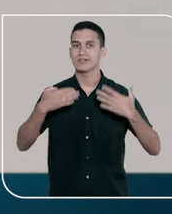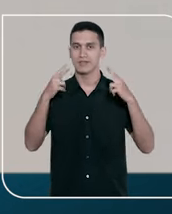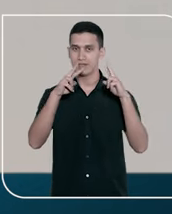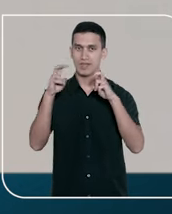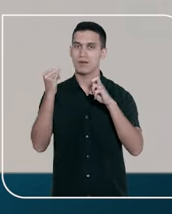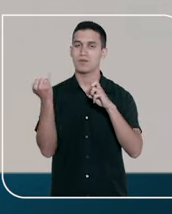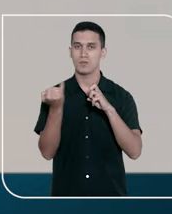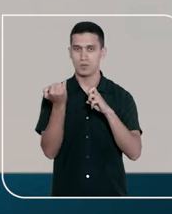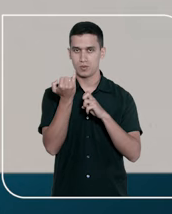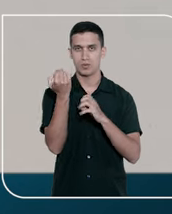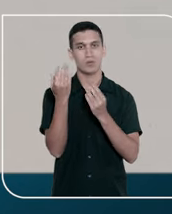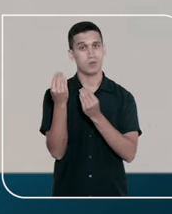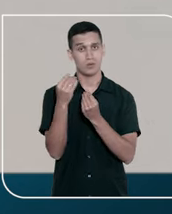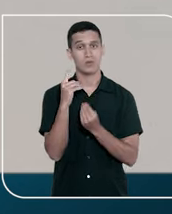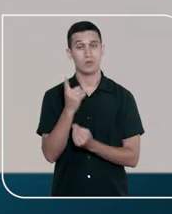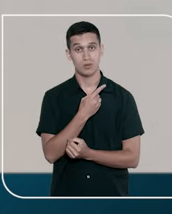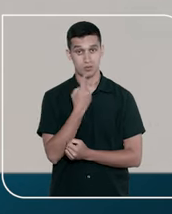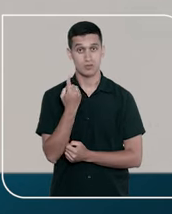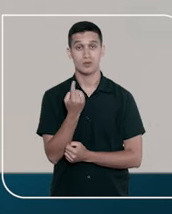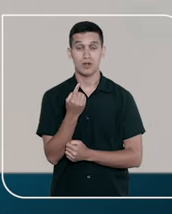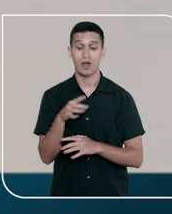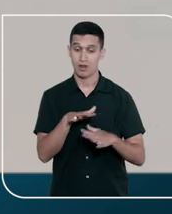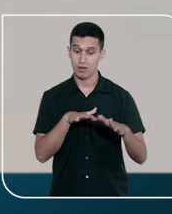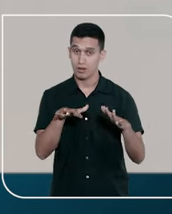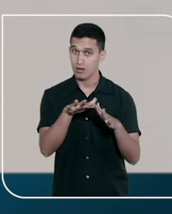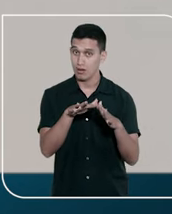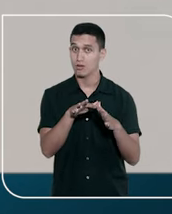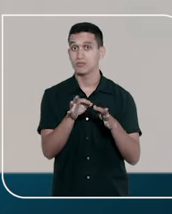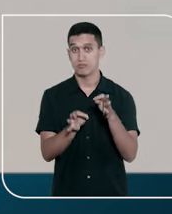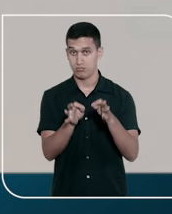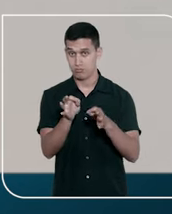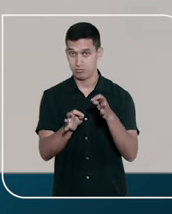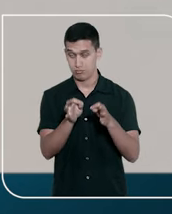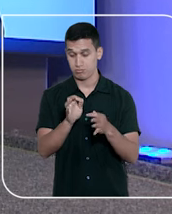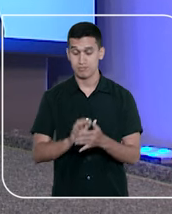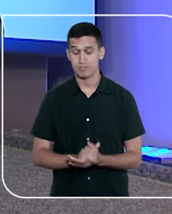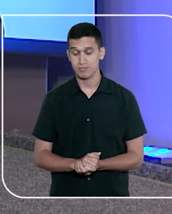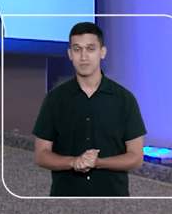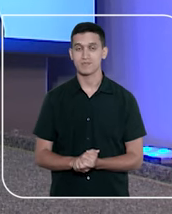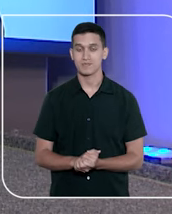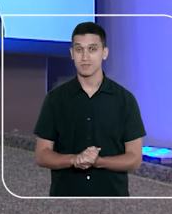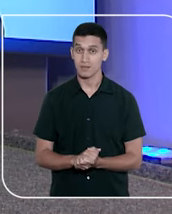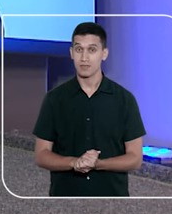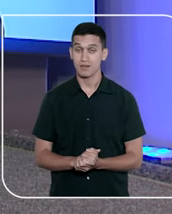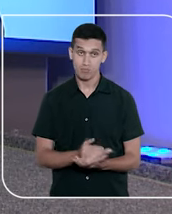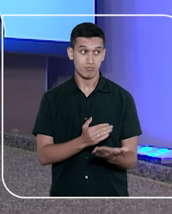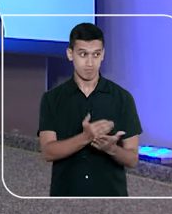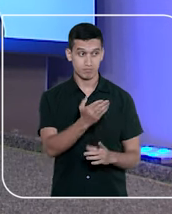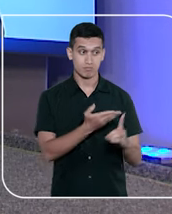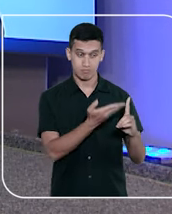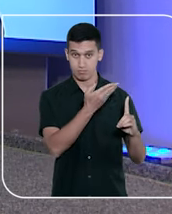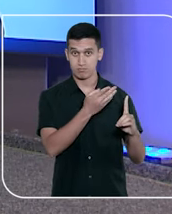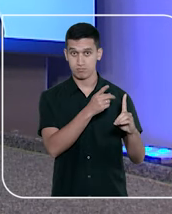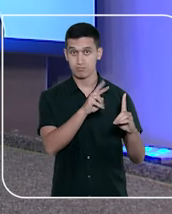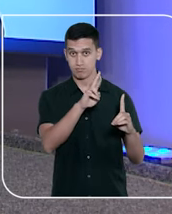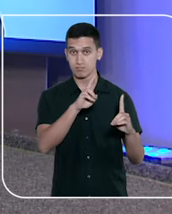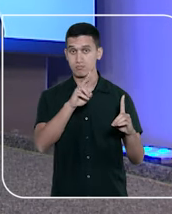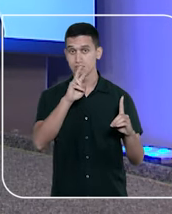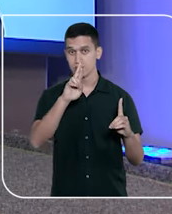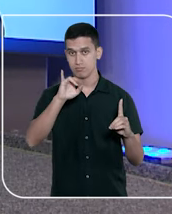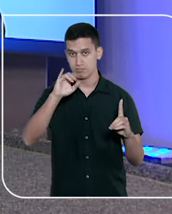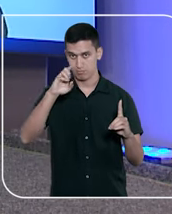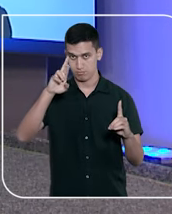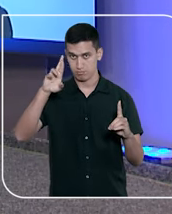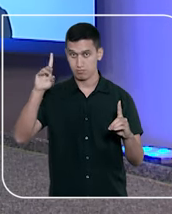relevância no nosso setor no judiciário no geral. Bom, começando com o senhor, doutor Ricardo, a gente